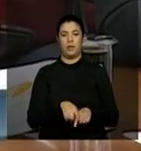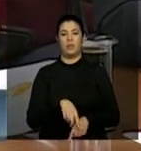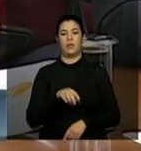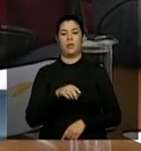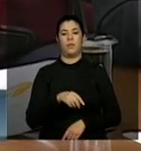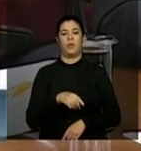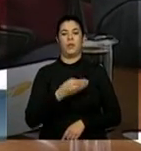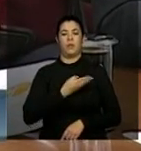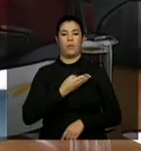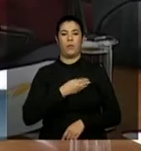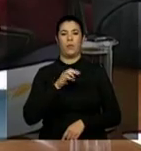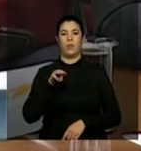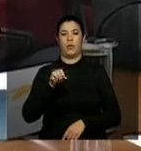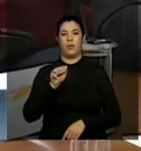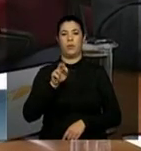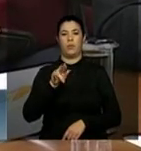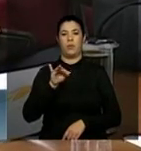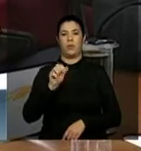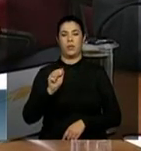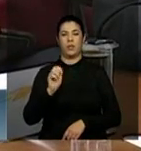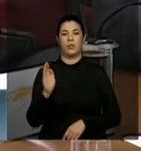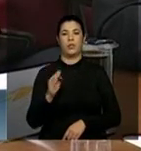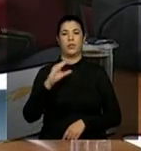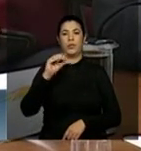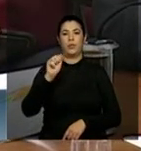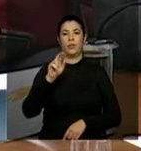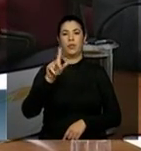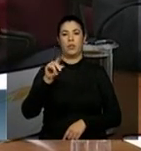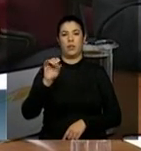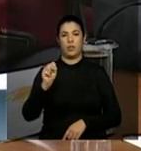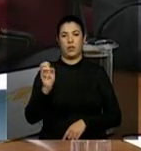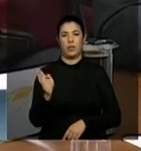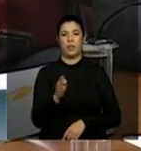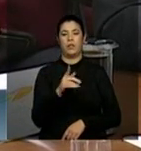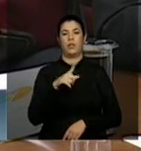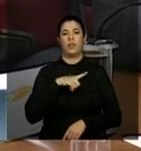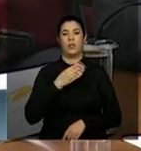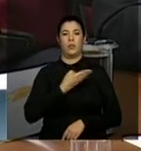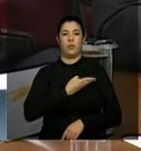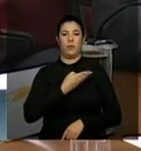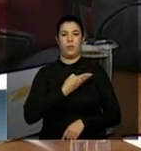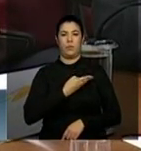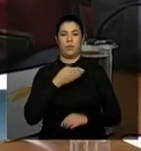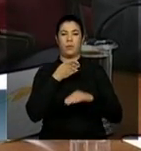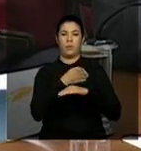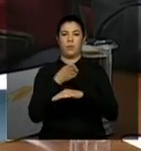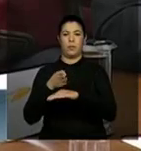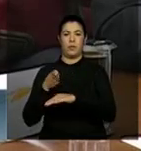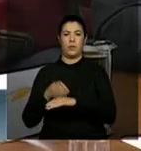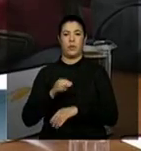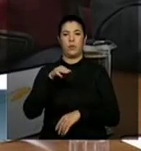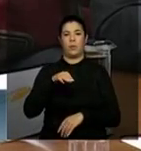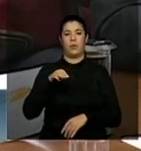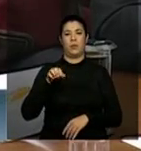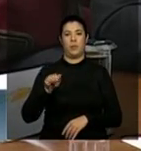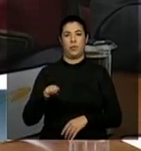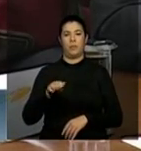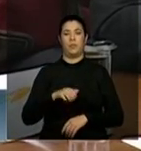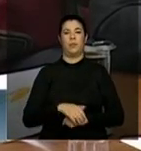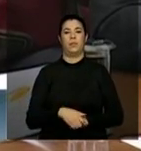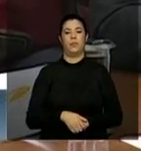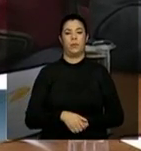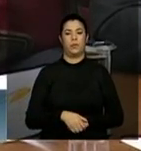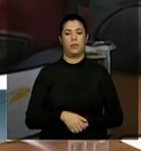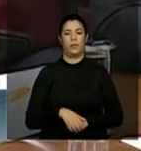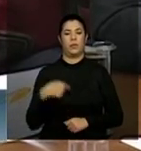Maurício, Carlos Klink e o nosso amigo também que faz parte do MMAC.